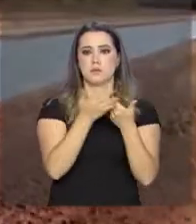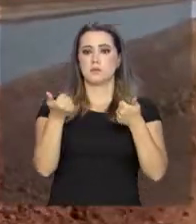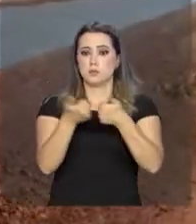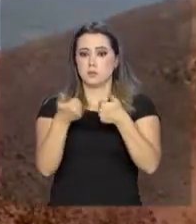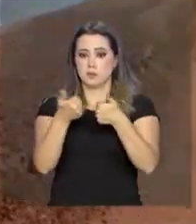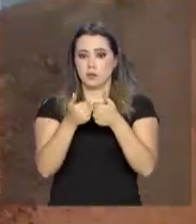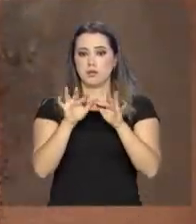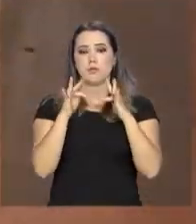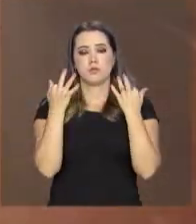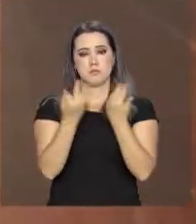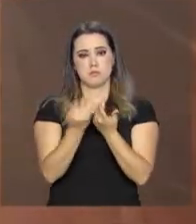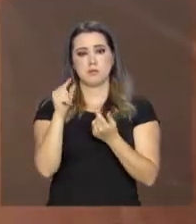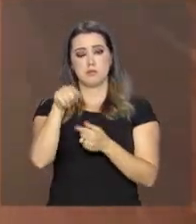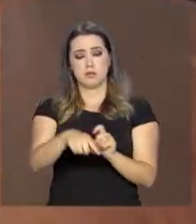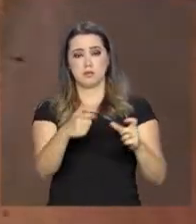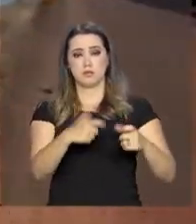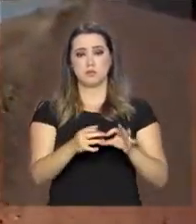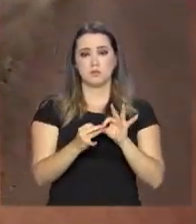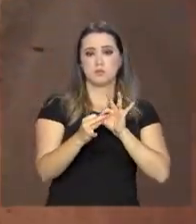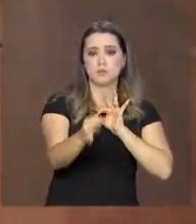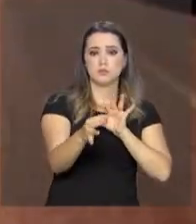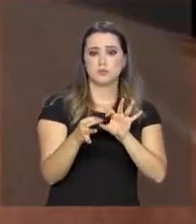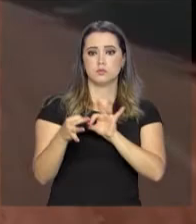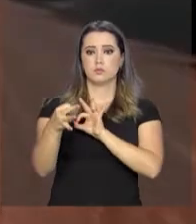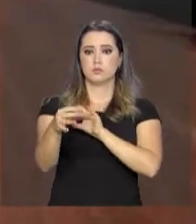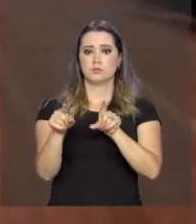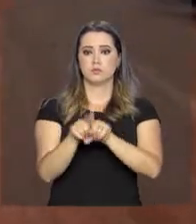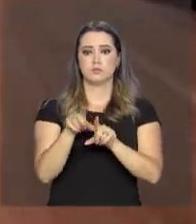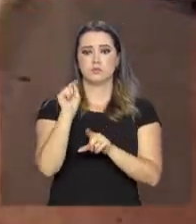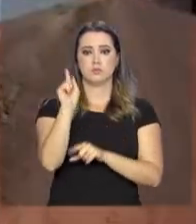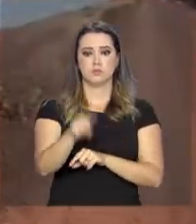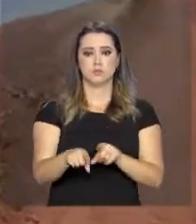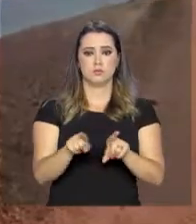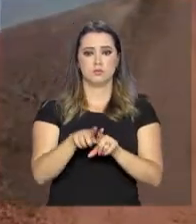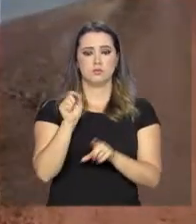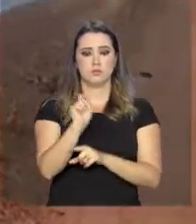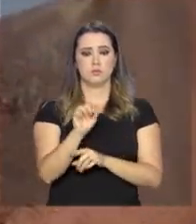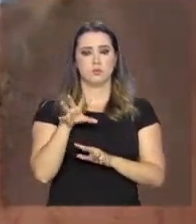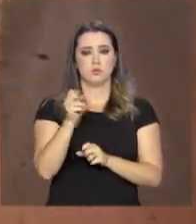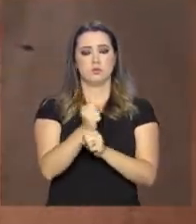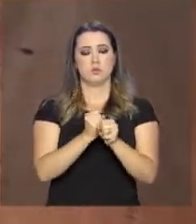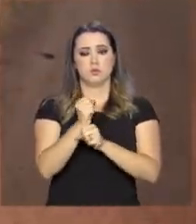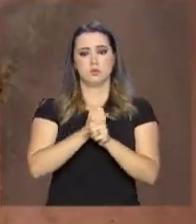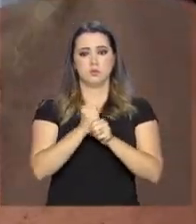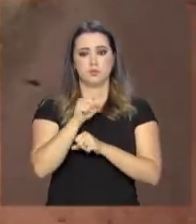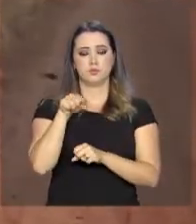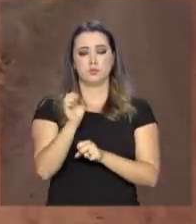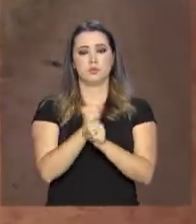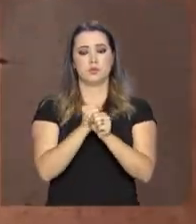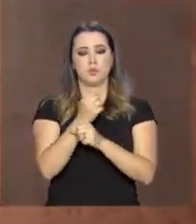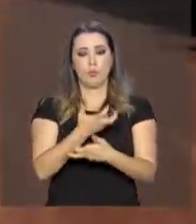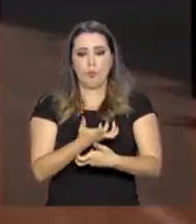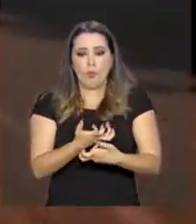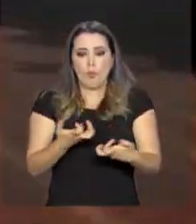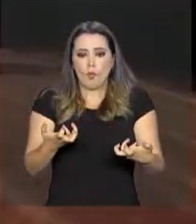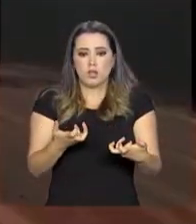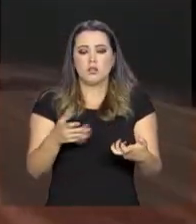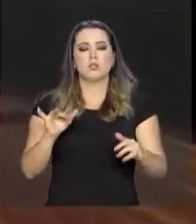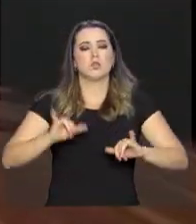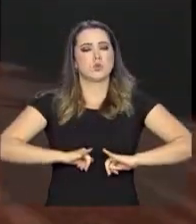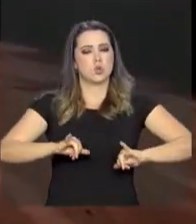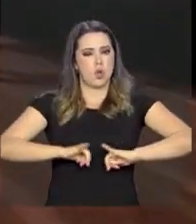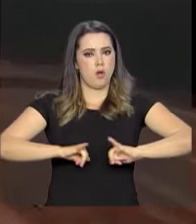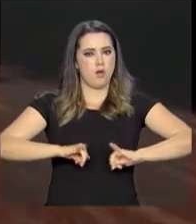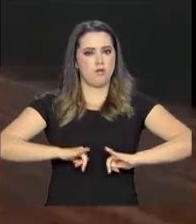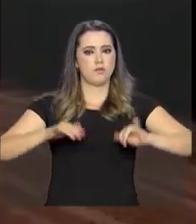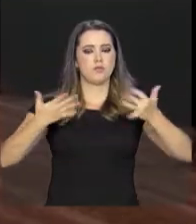familiares aqui da região, o que permite que eles possam produzir durante todo o ano. Essa aqui é uma região seca que sofre com